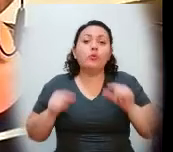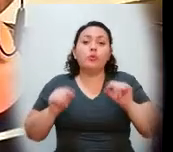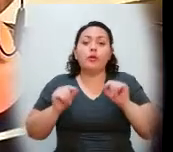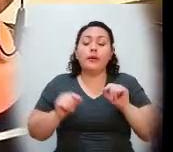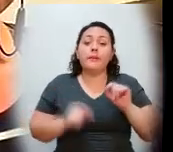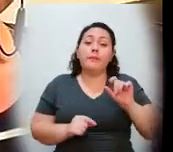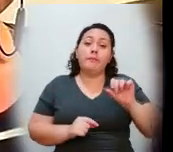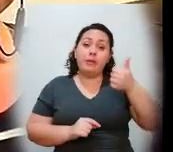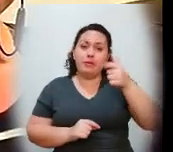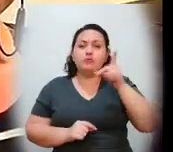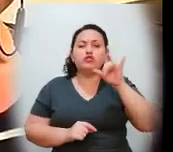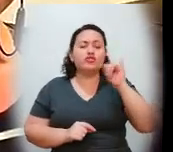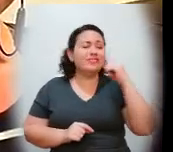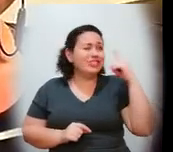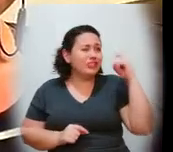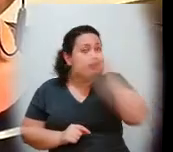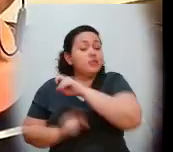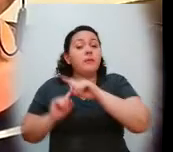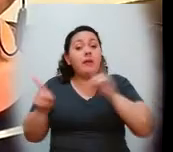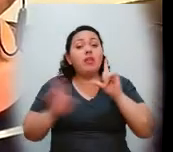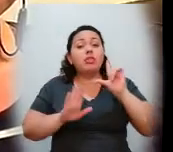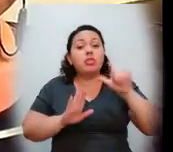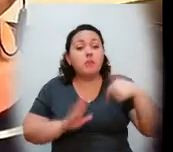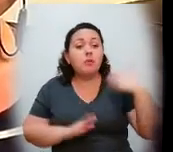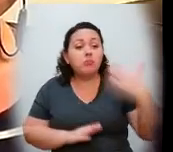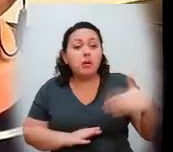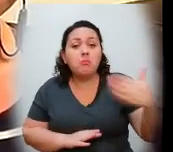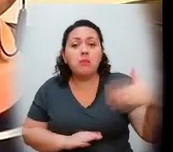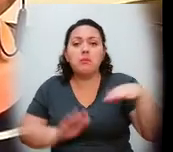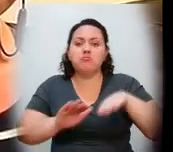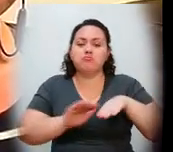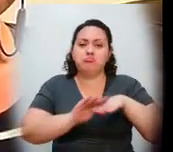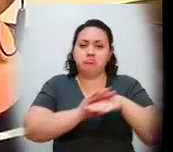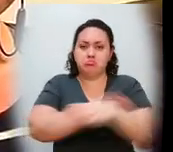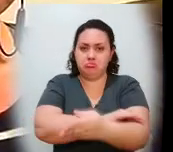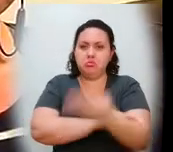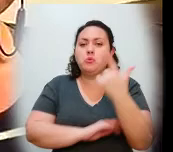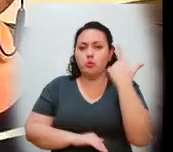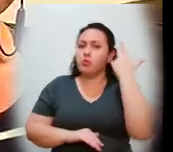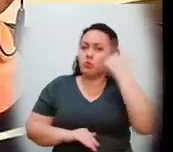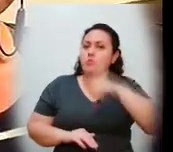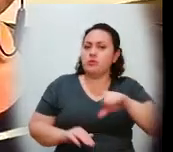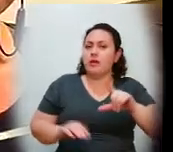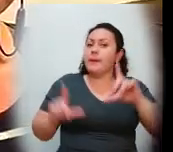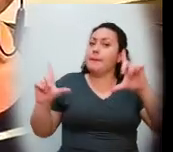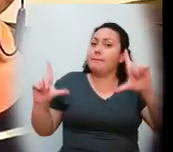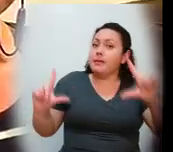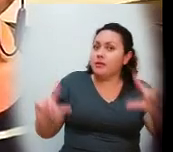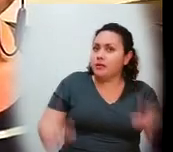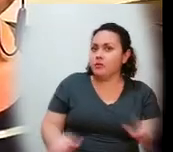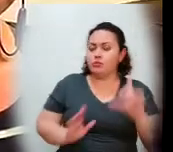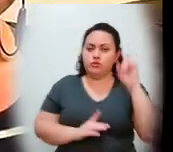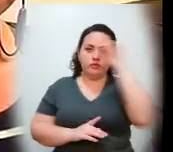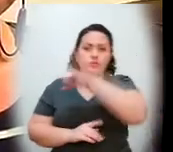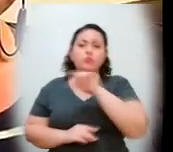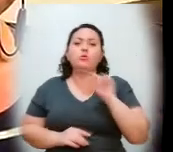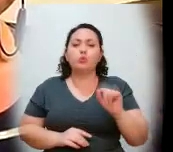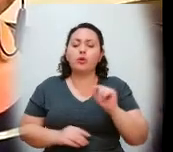No primeiro dia vai ser mais difícil, mas depois, conforme vai regulando, acaba ficando menos difícil, né?